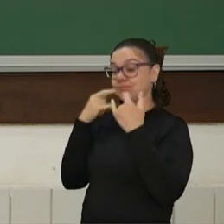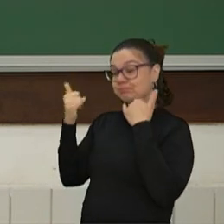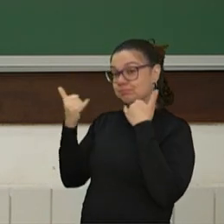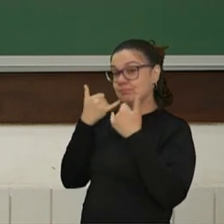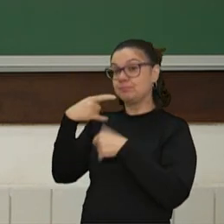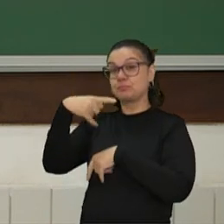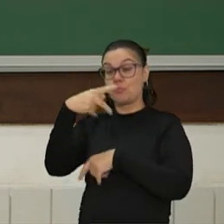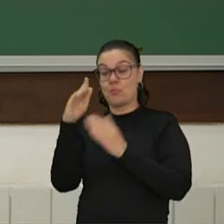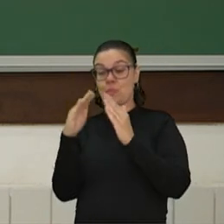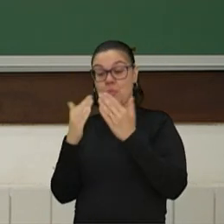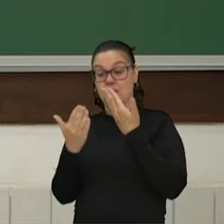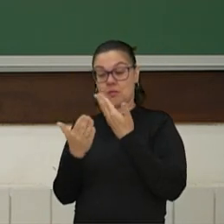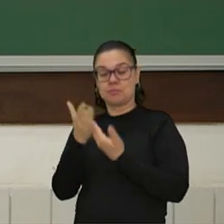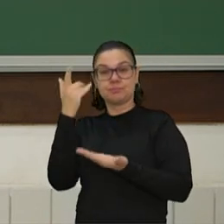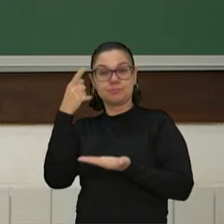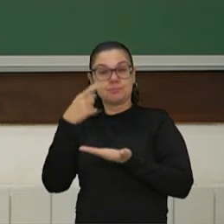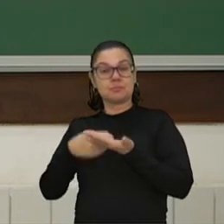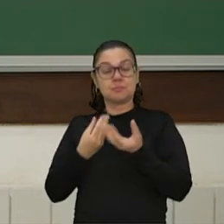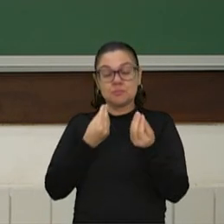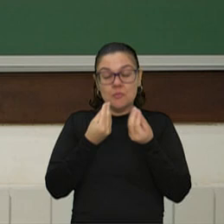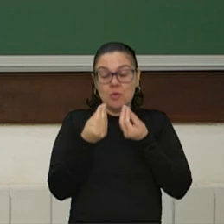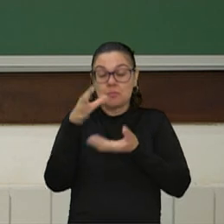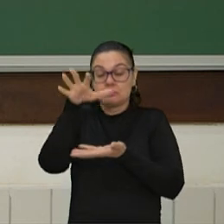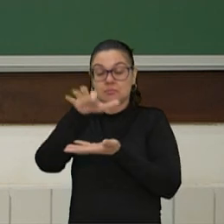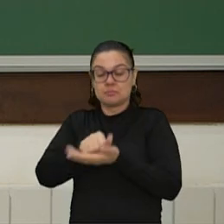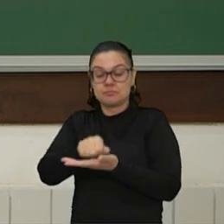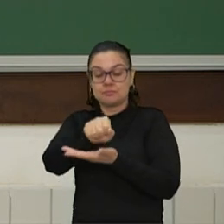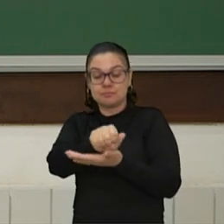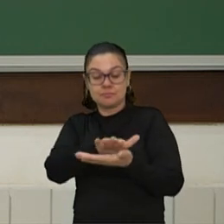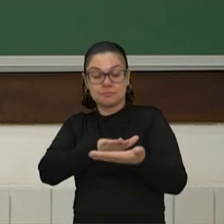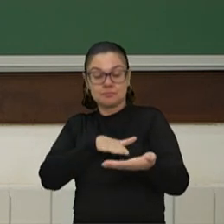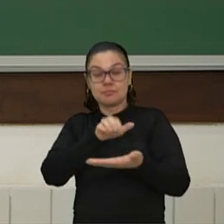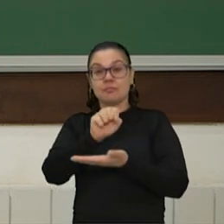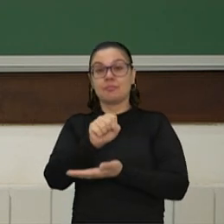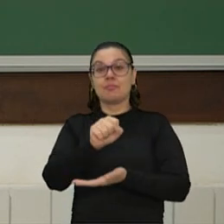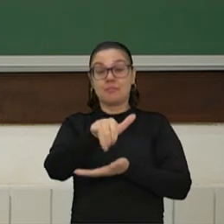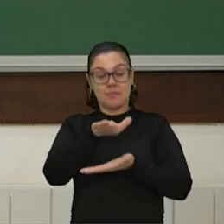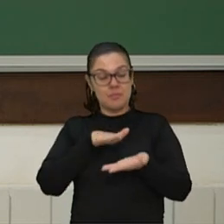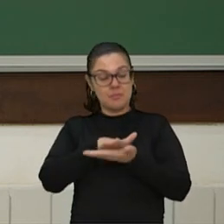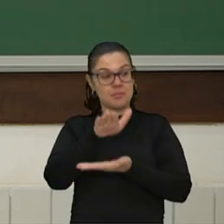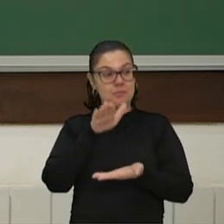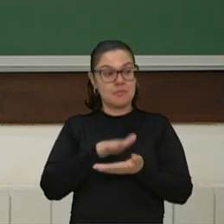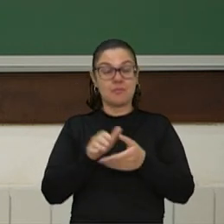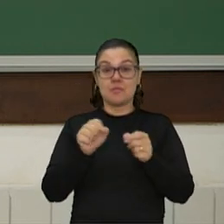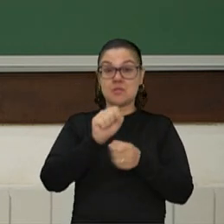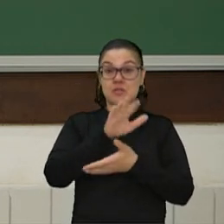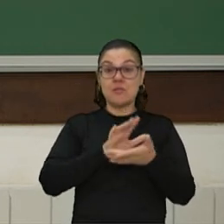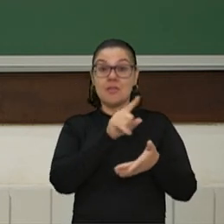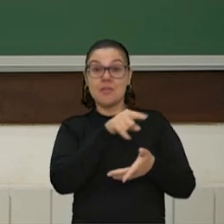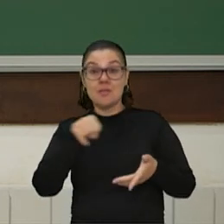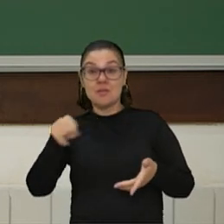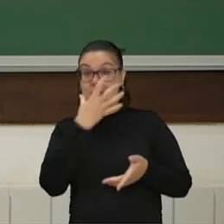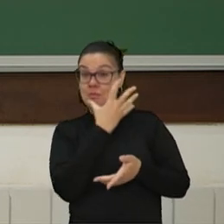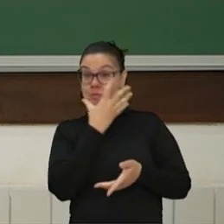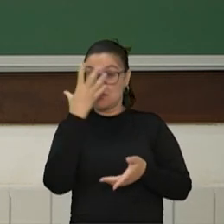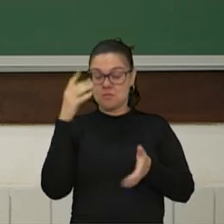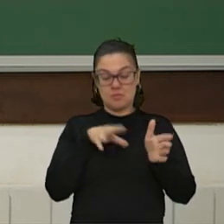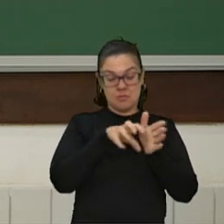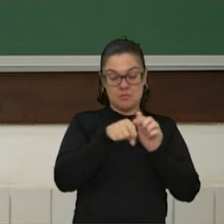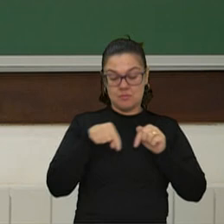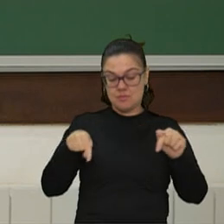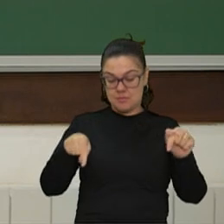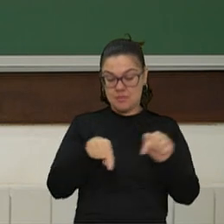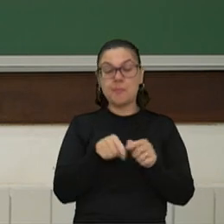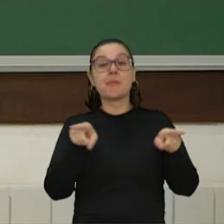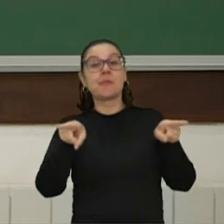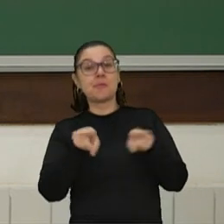para combinar uma maneira de você pegar o material impresso e realizar as atividades. Gente, lembrem também que o Google Classroom